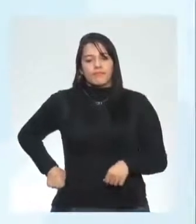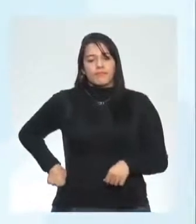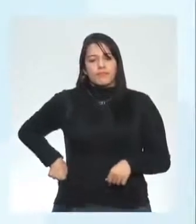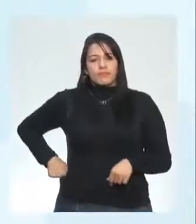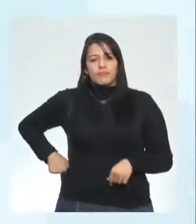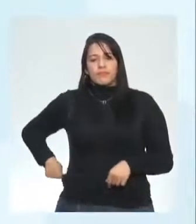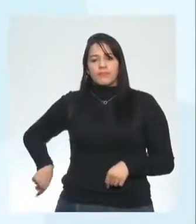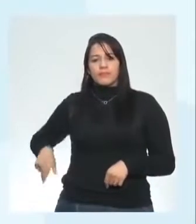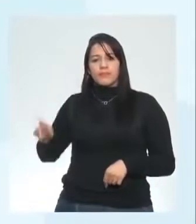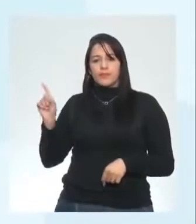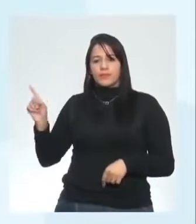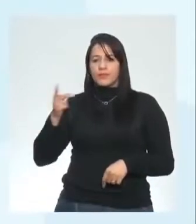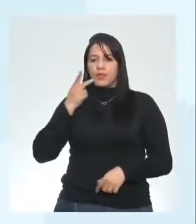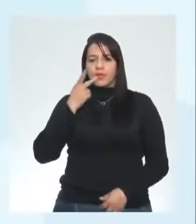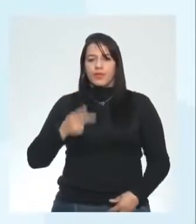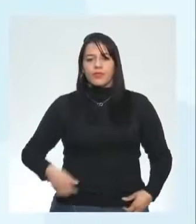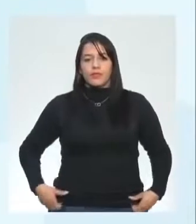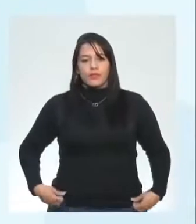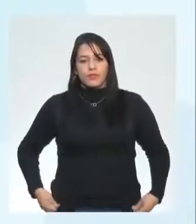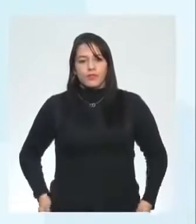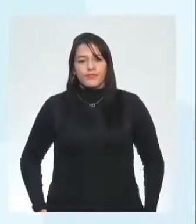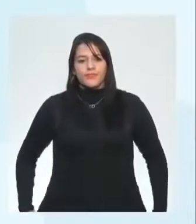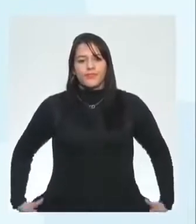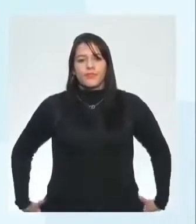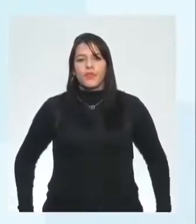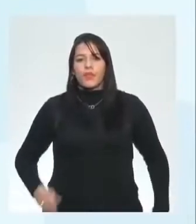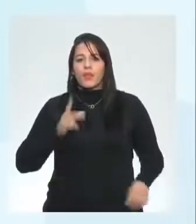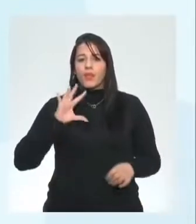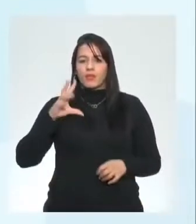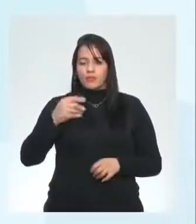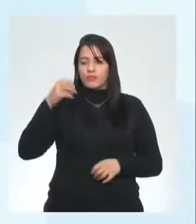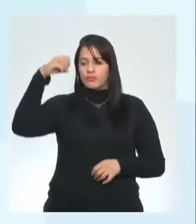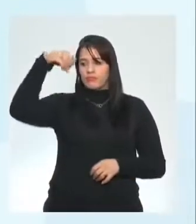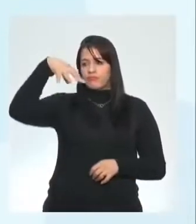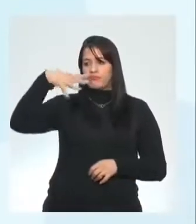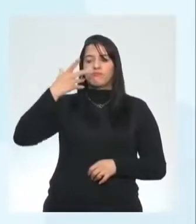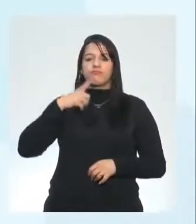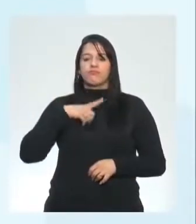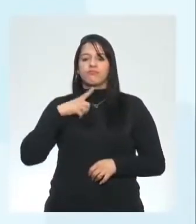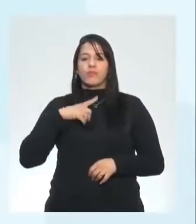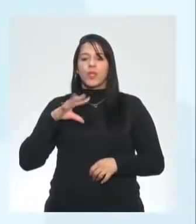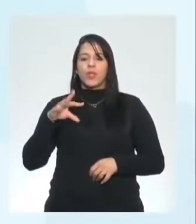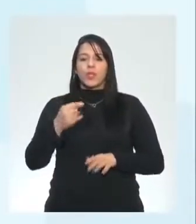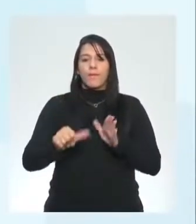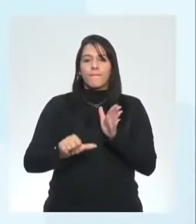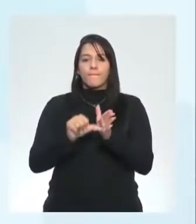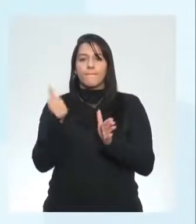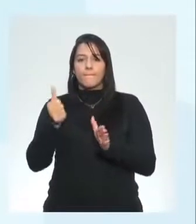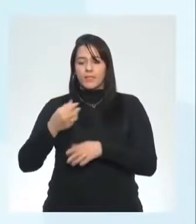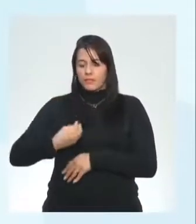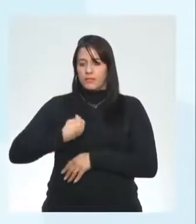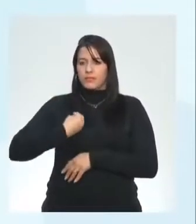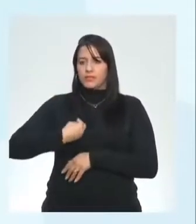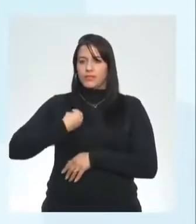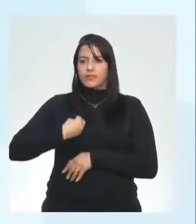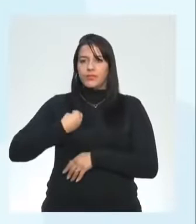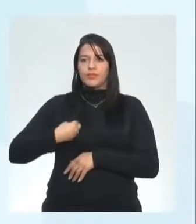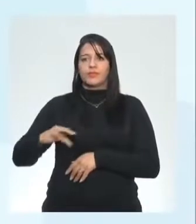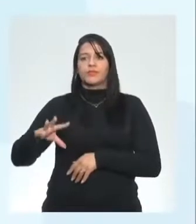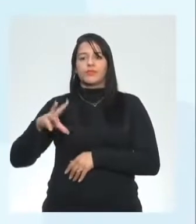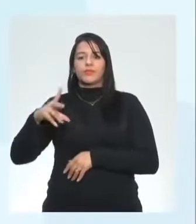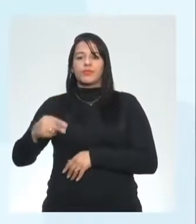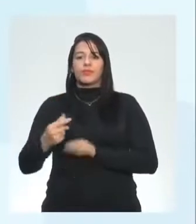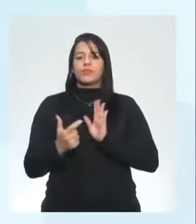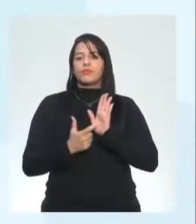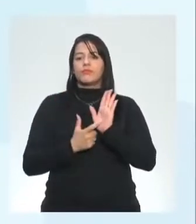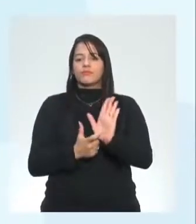fala, então, a caminho da luz, a gente viu, então, toda essa questão da fisiologia, só que as primeiras formas de vida, eles